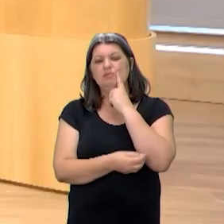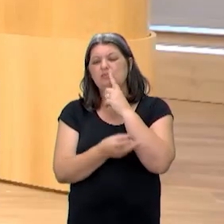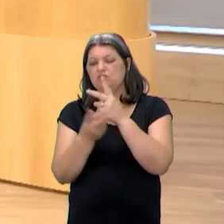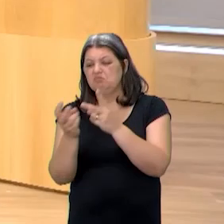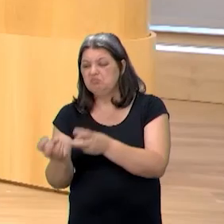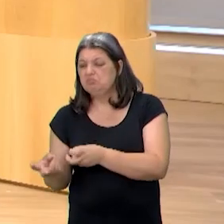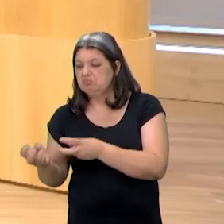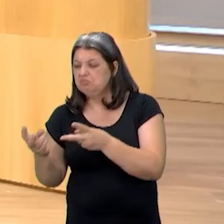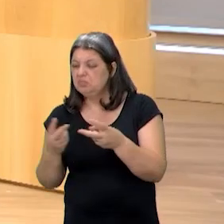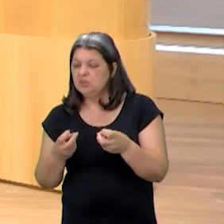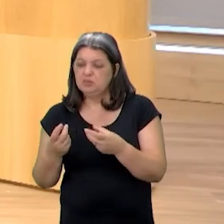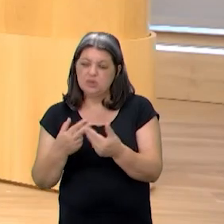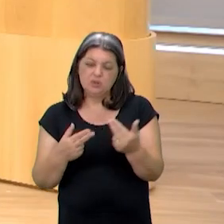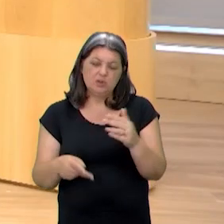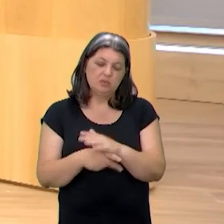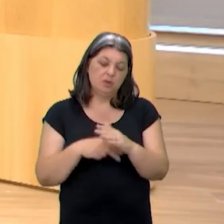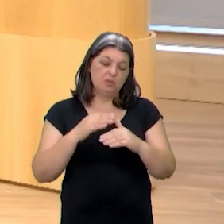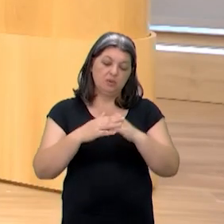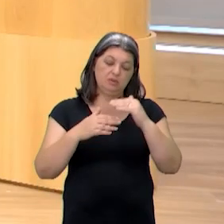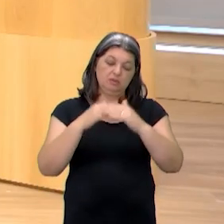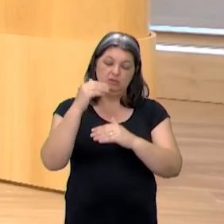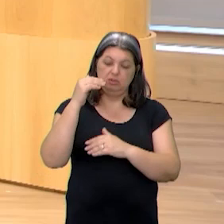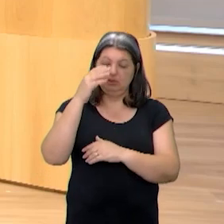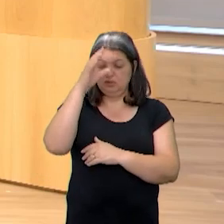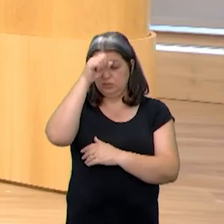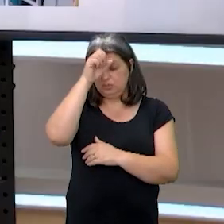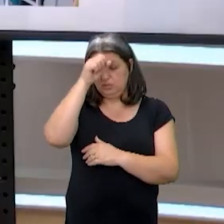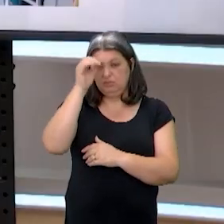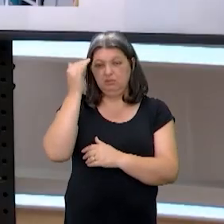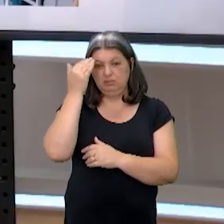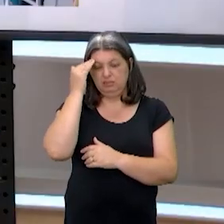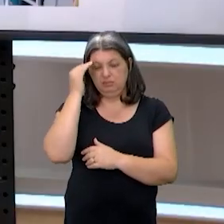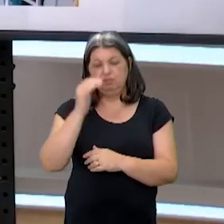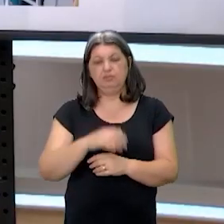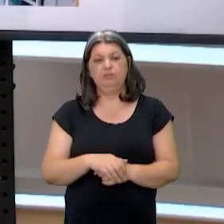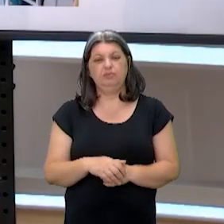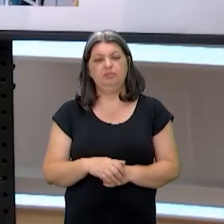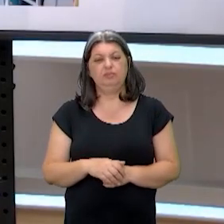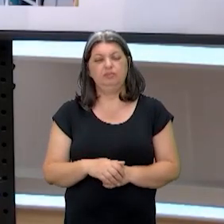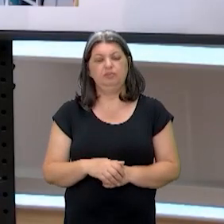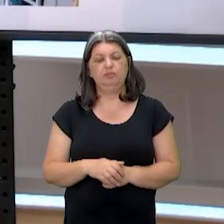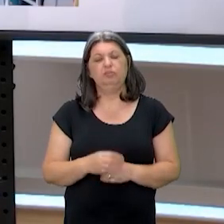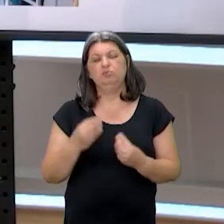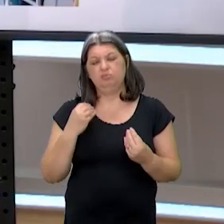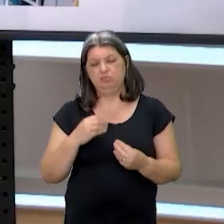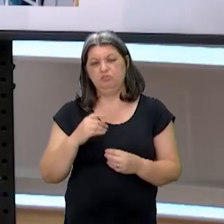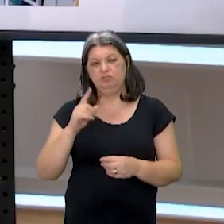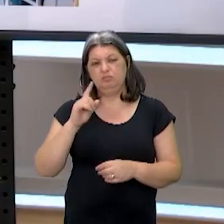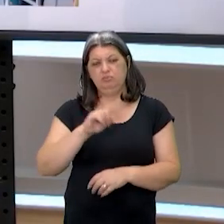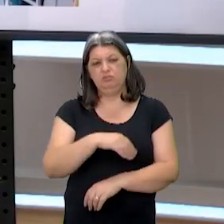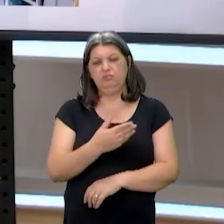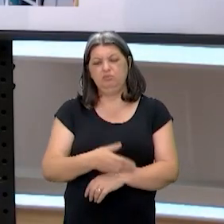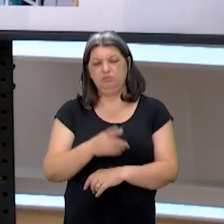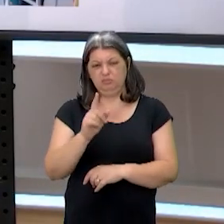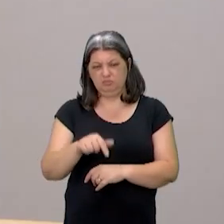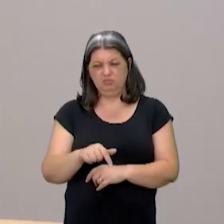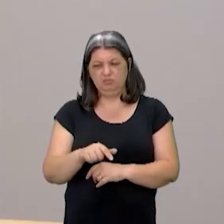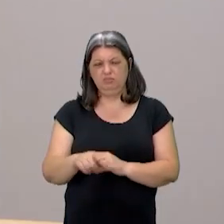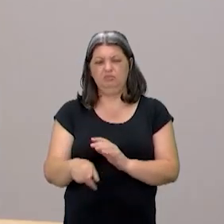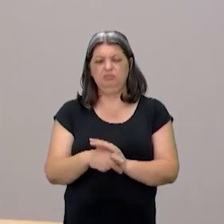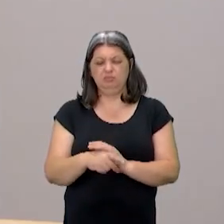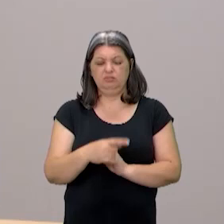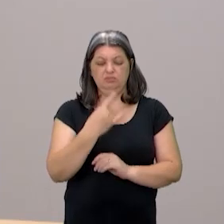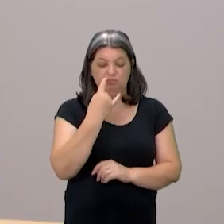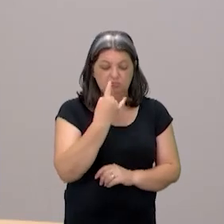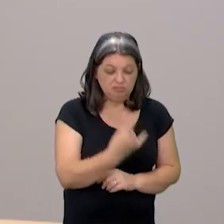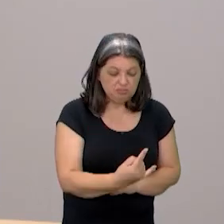processos produtivos e de construção do saber, por exemplo, de uma forma integral, também não é algo alienante?